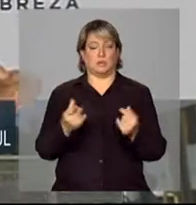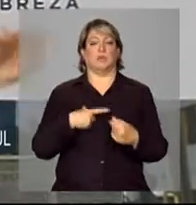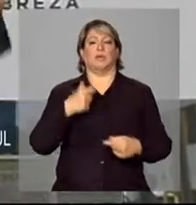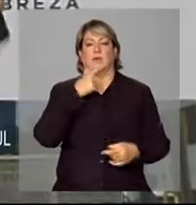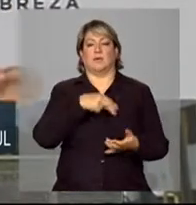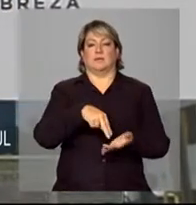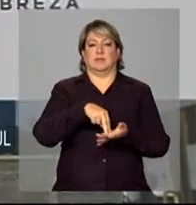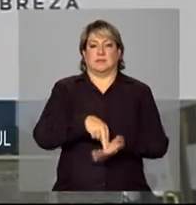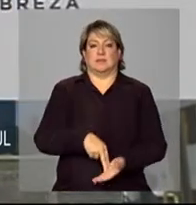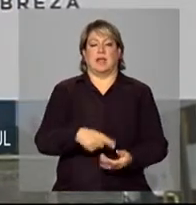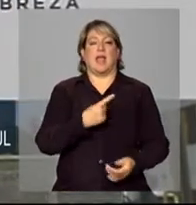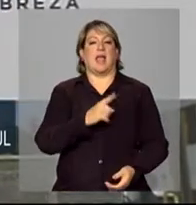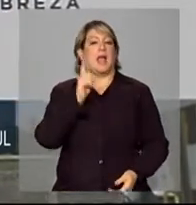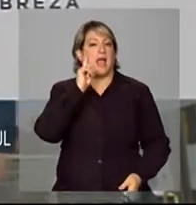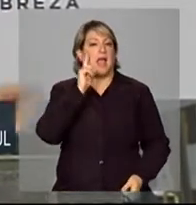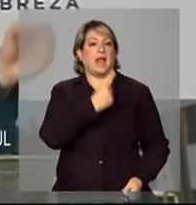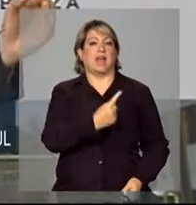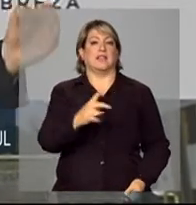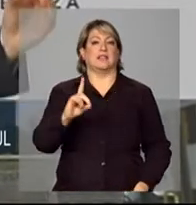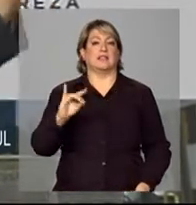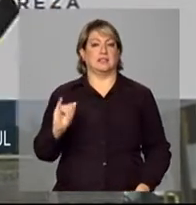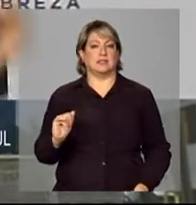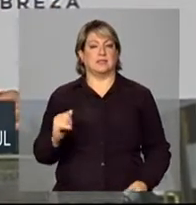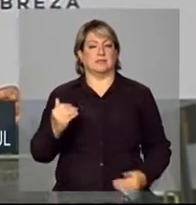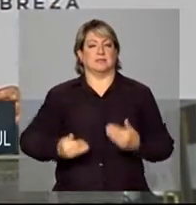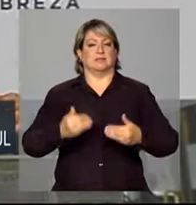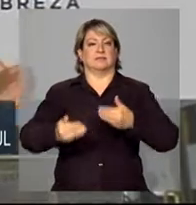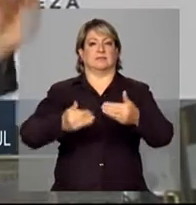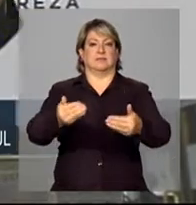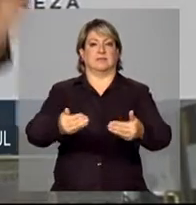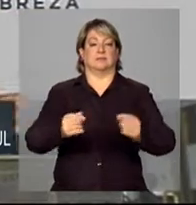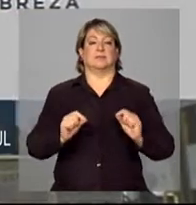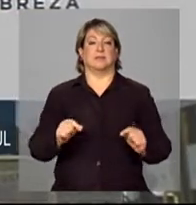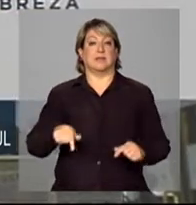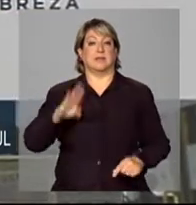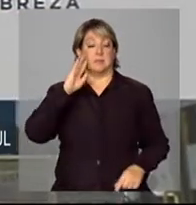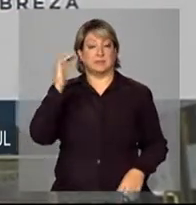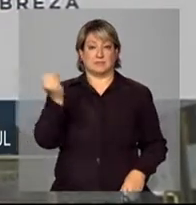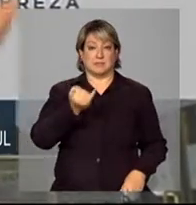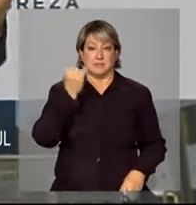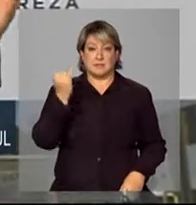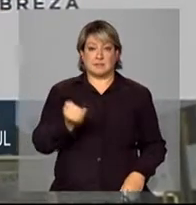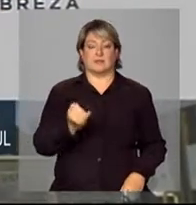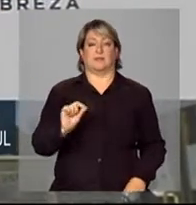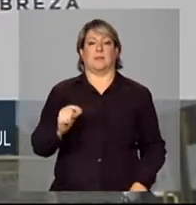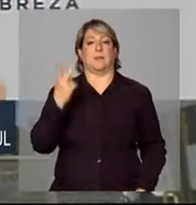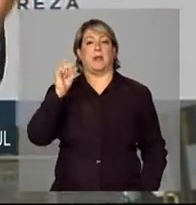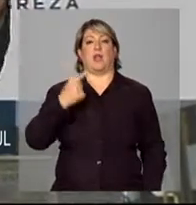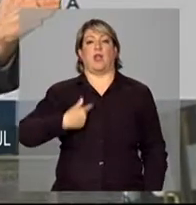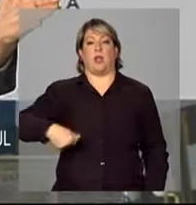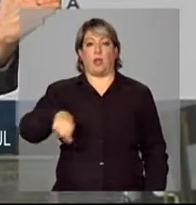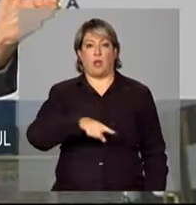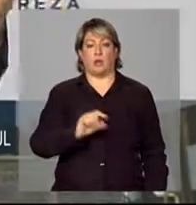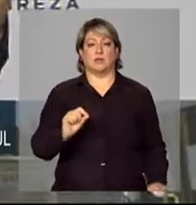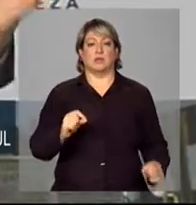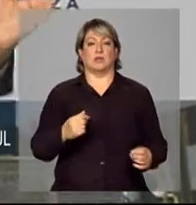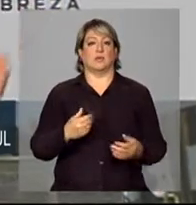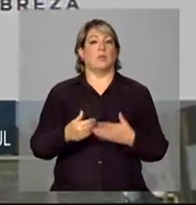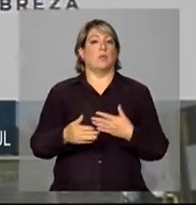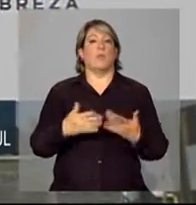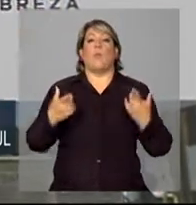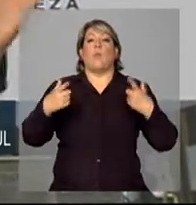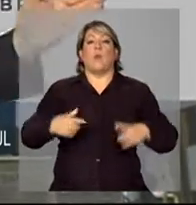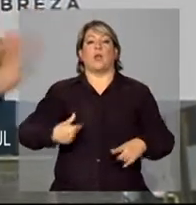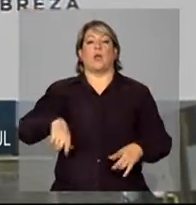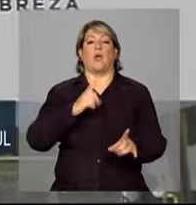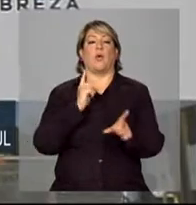consolida a cada dia que passa. E ela passa a ser fundamental, indispensável para que a gente, onde nos